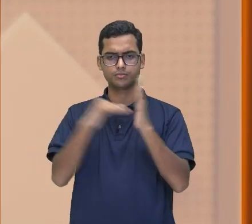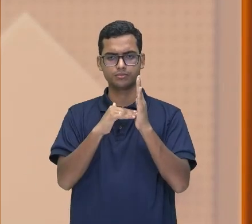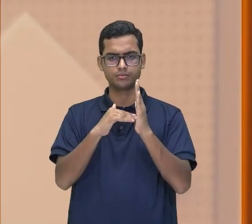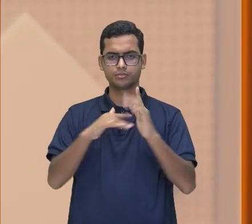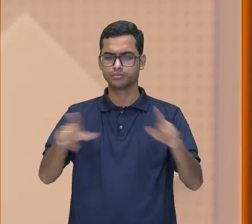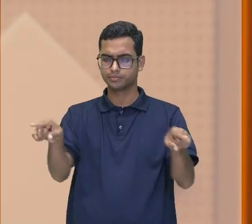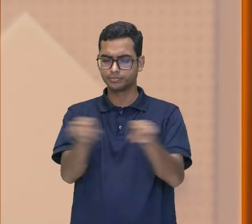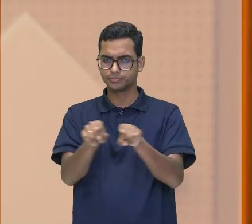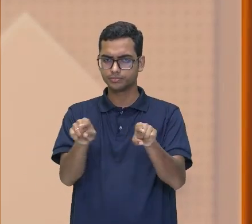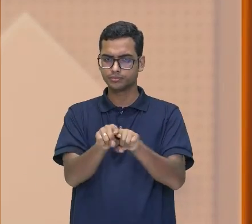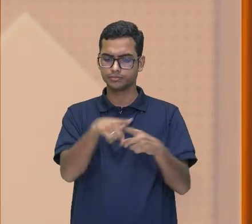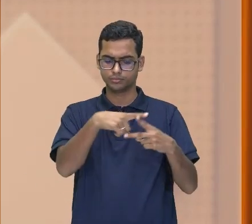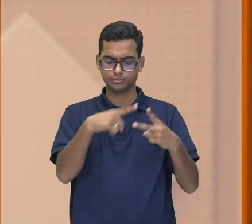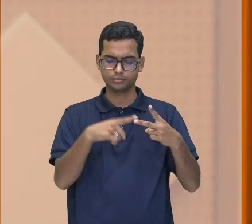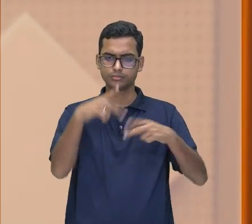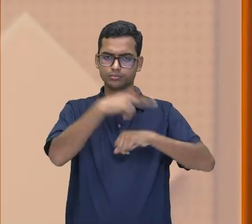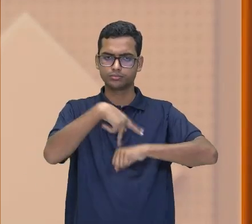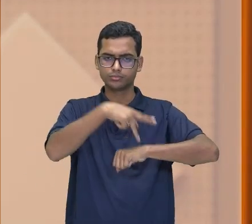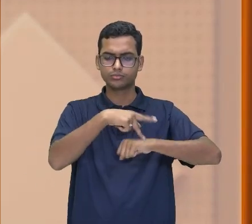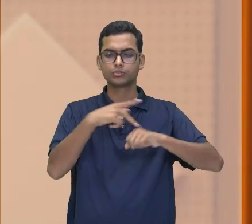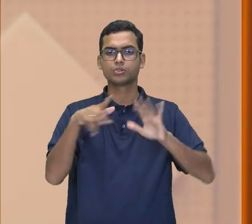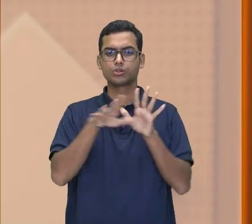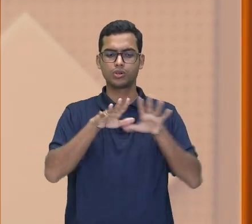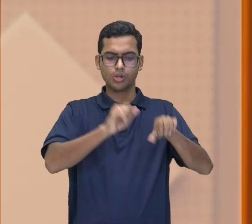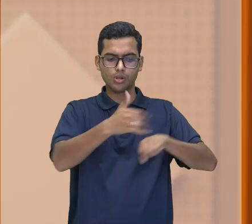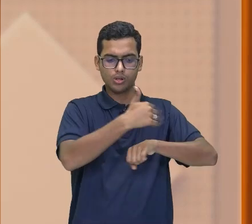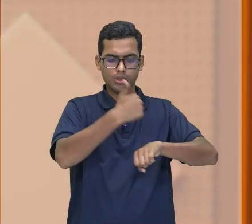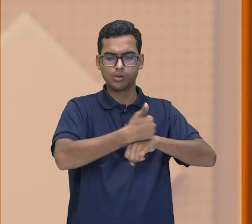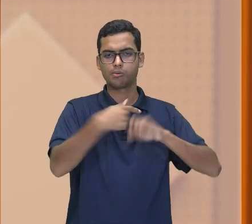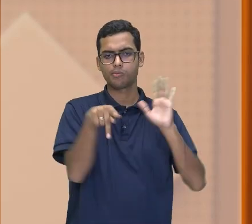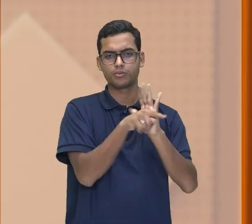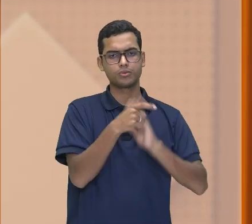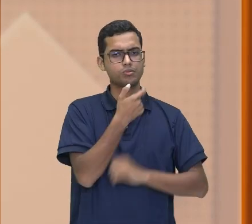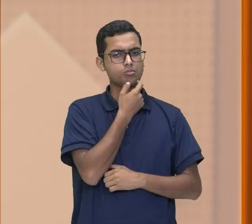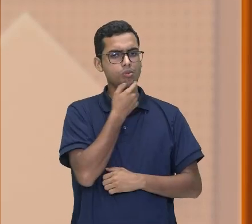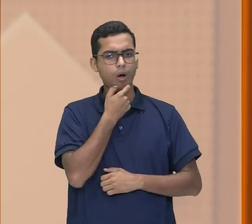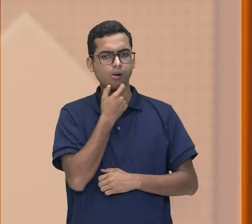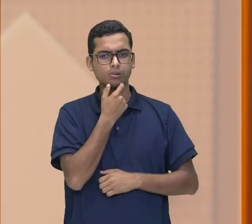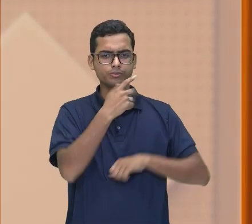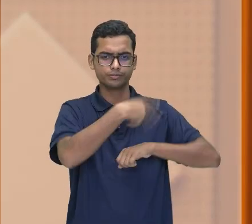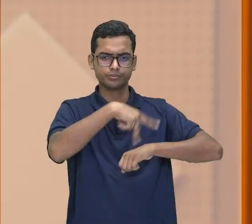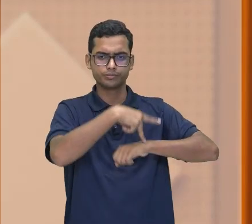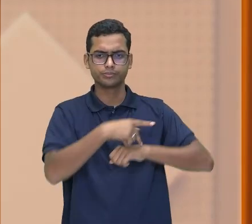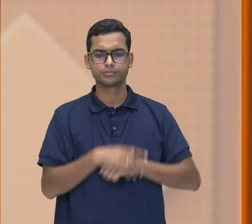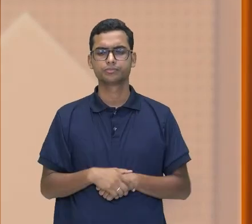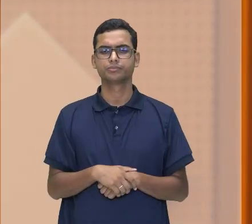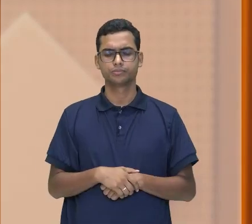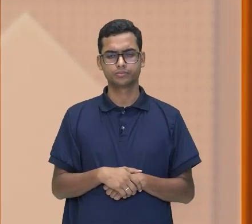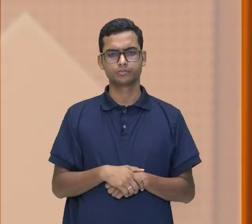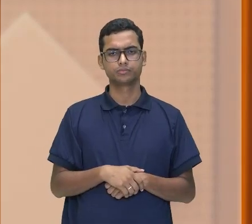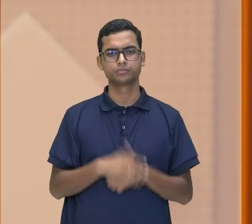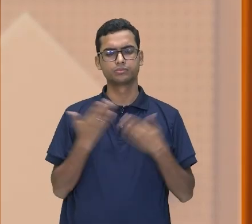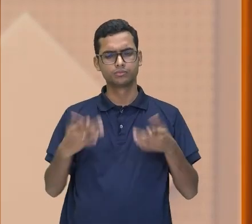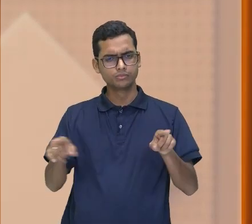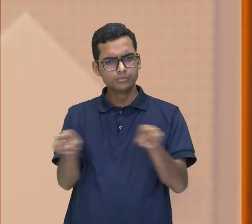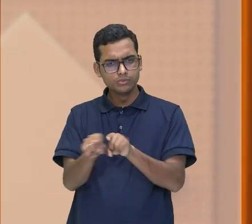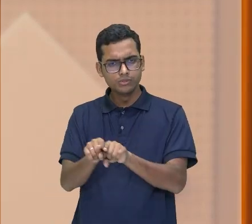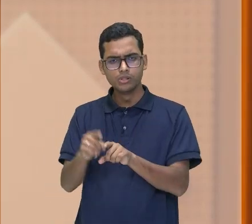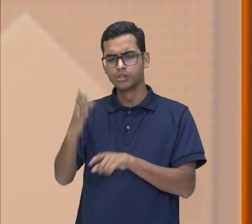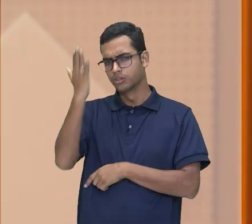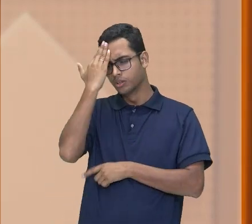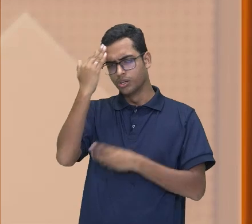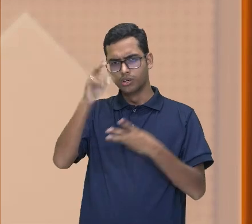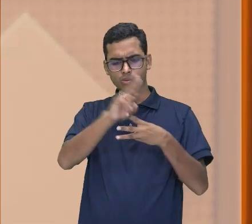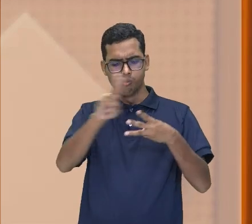ok? Então, levando em consideração essa visão que nós estamos tendo aqui e a nomenclatura de Novo